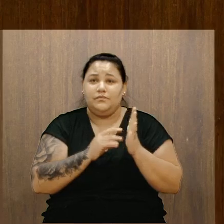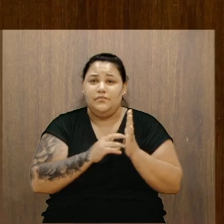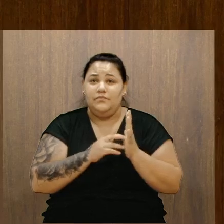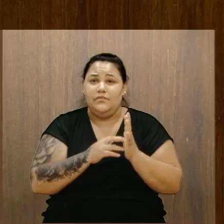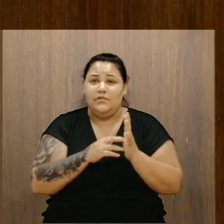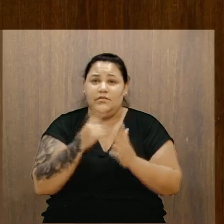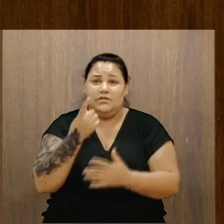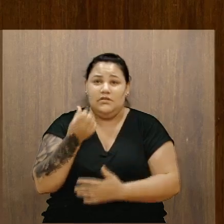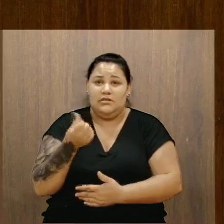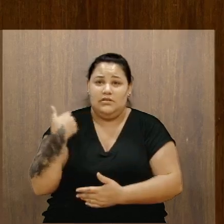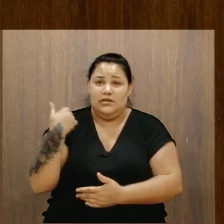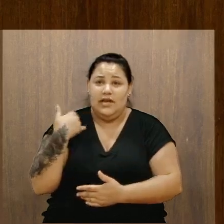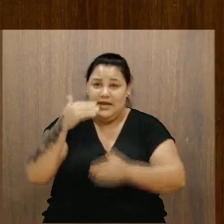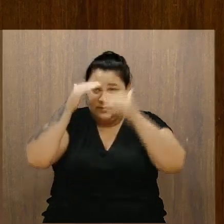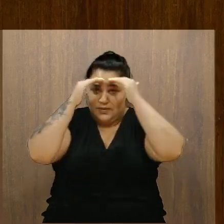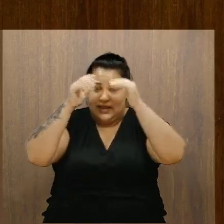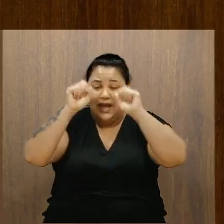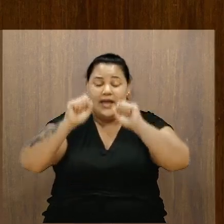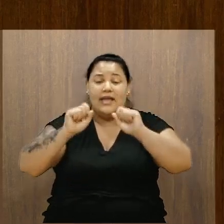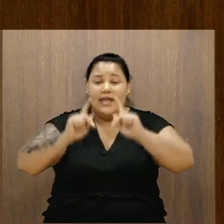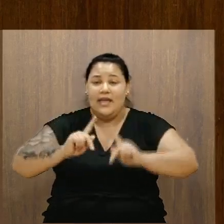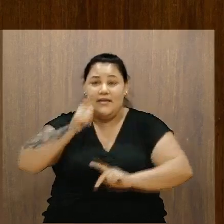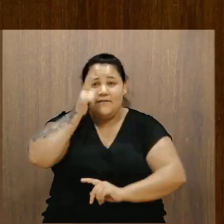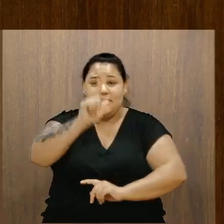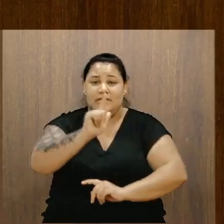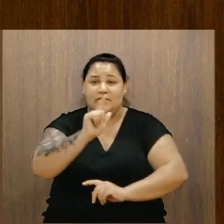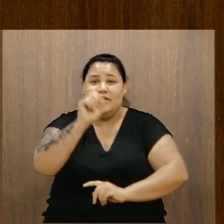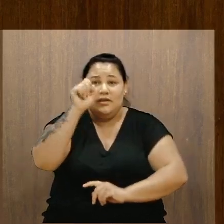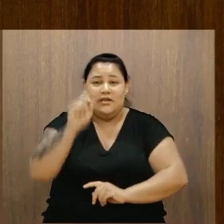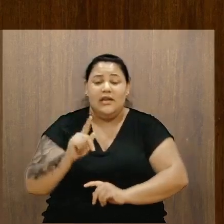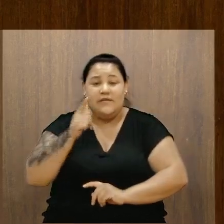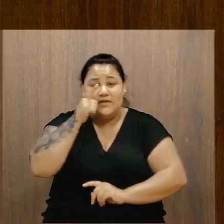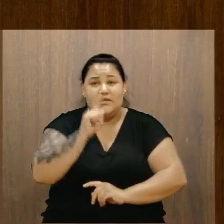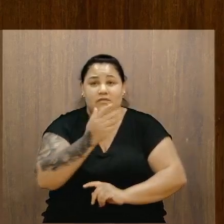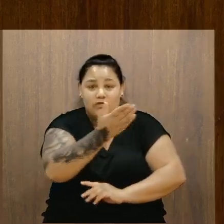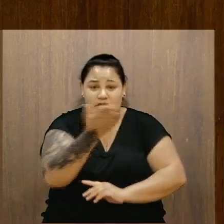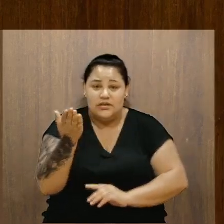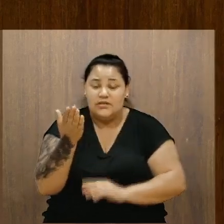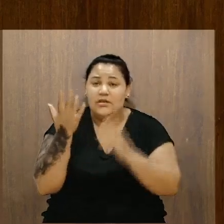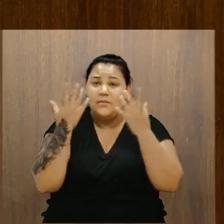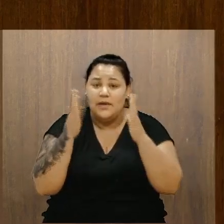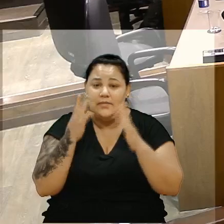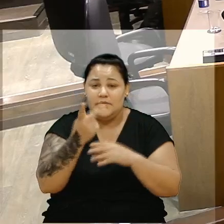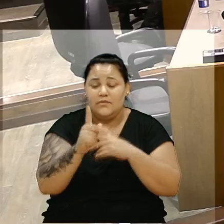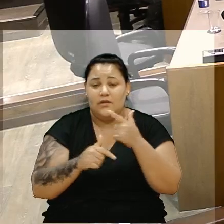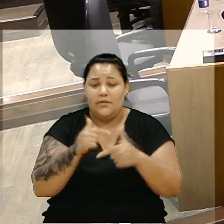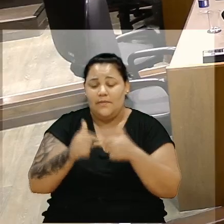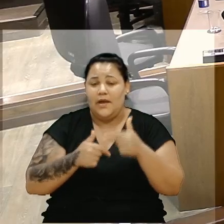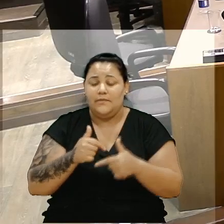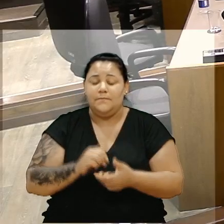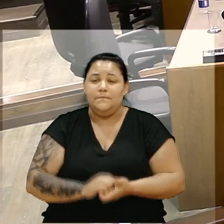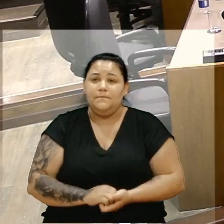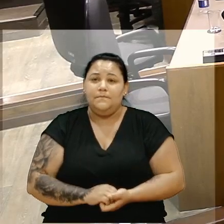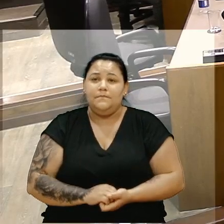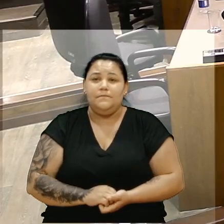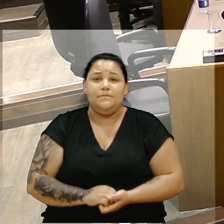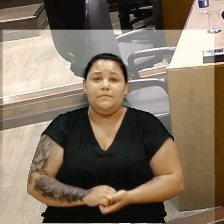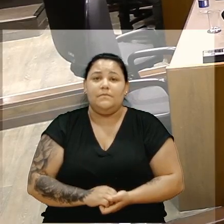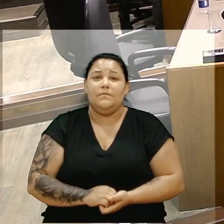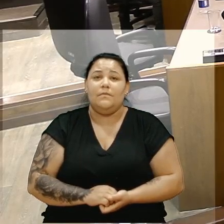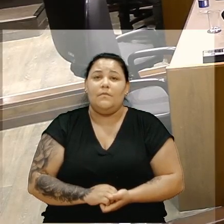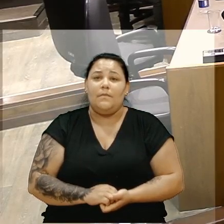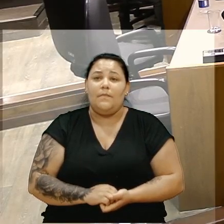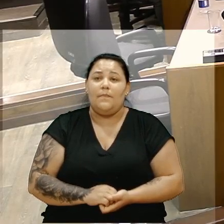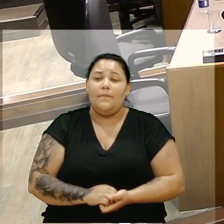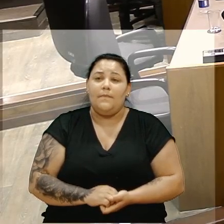respeitar quem venceu a eleição. E quem venceu a eleição foram vocês. Então, parabéns pela eleição e parabéns pelo seu trabalho. Certo, isso aí mesmo.